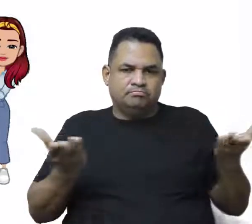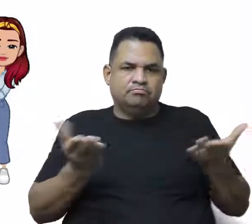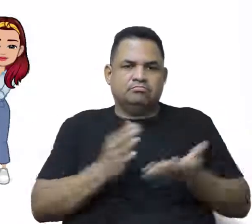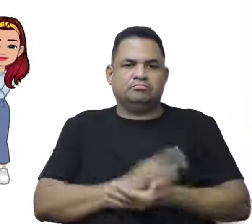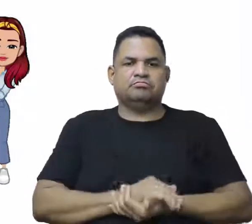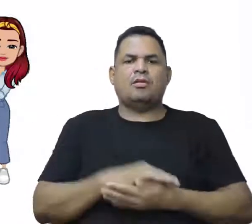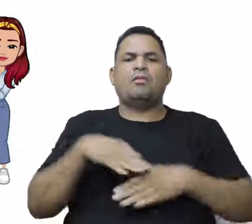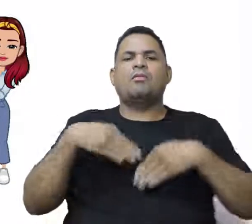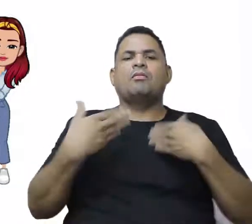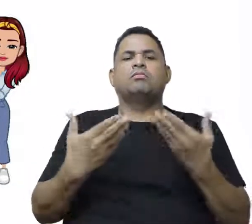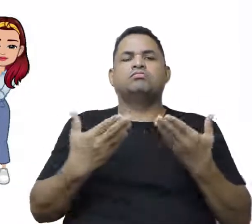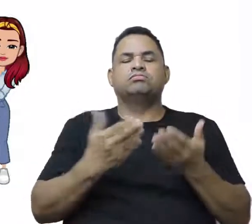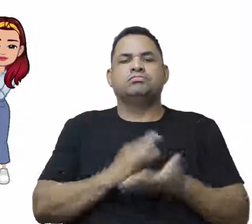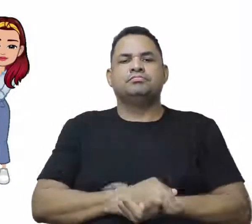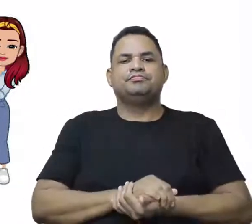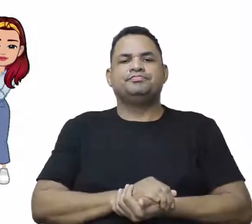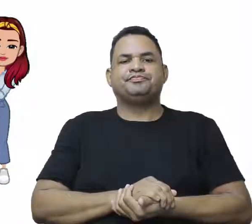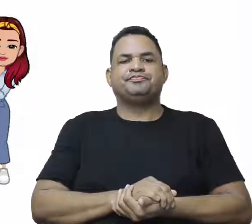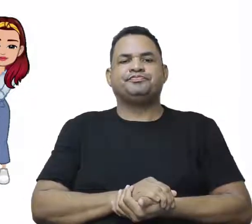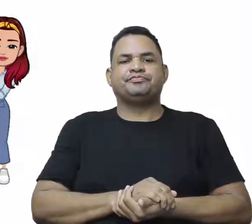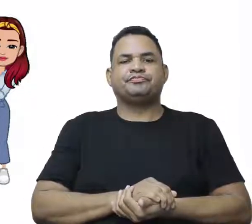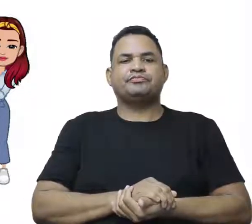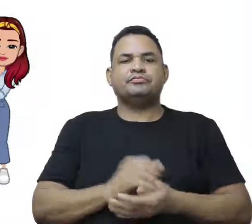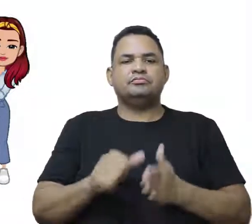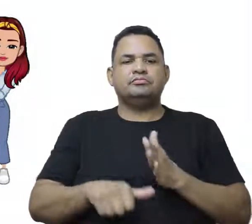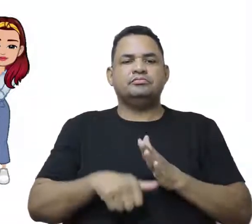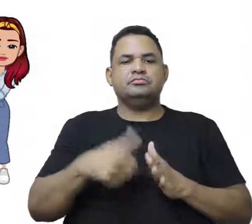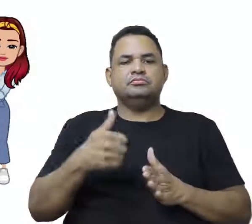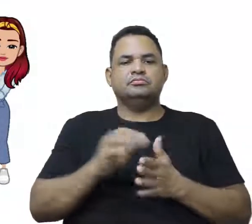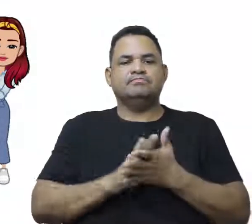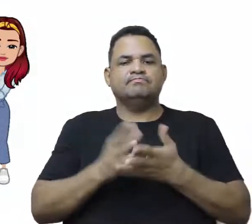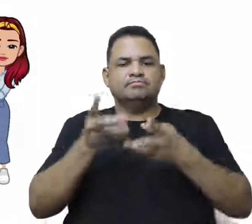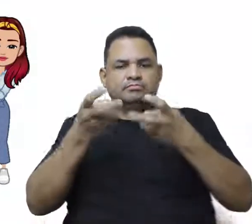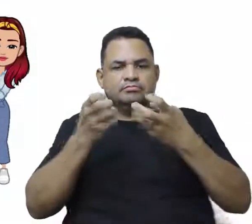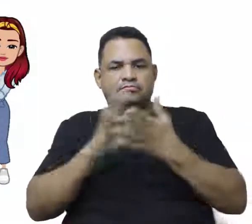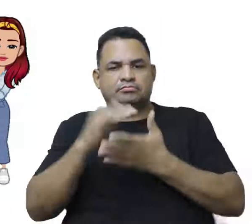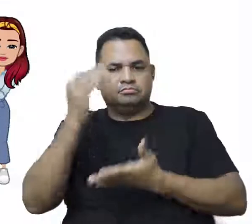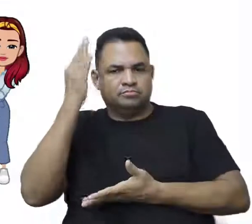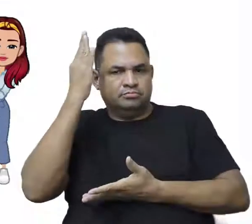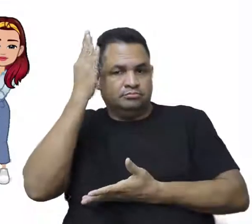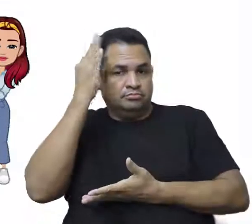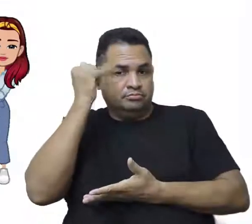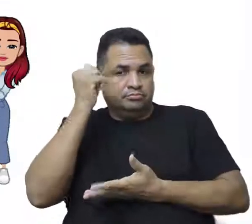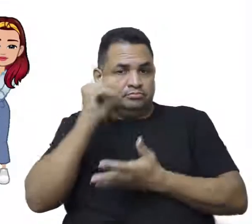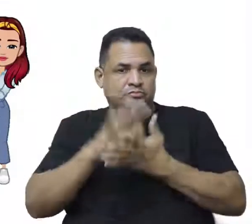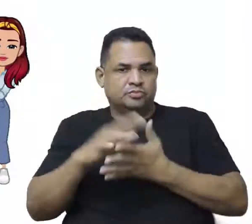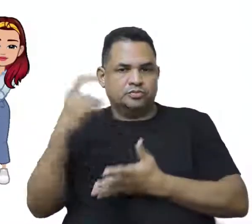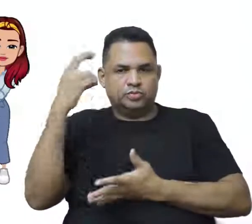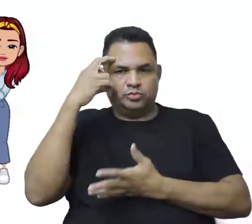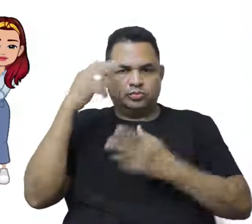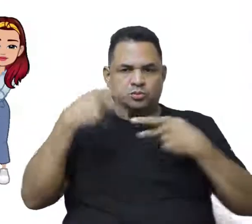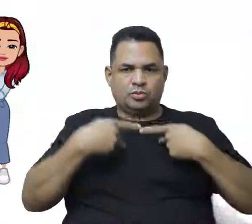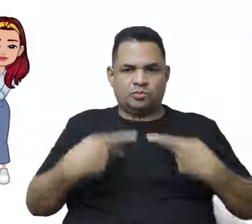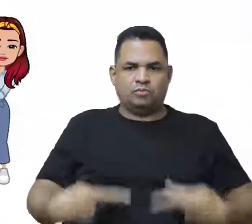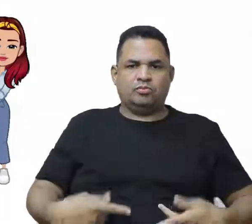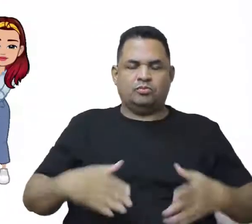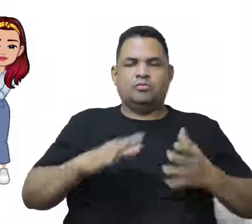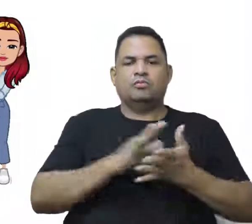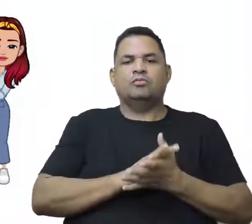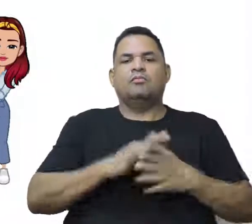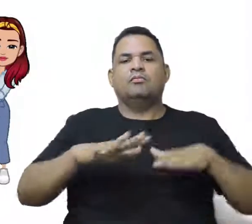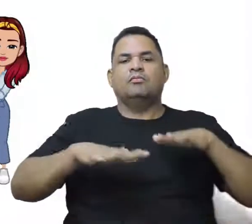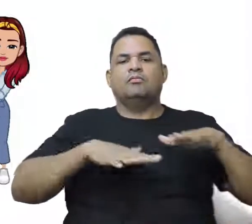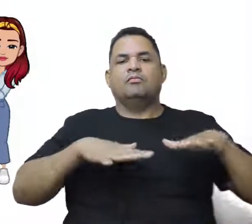habilidade. Então qual que é a habilidade? A nossa primeira, identificar os saberes da cultura corporal